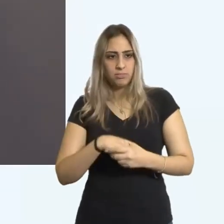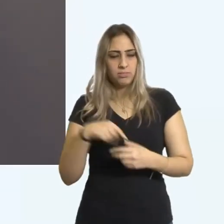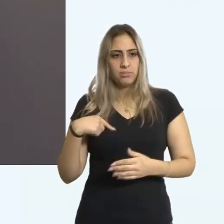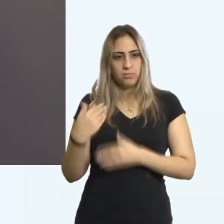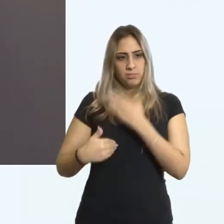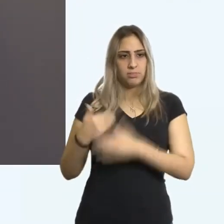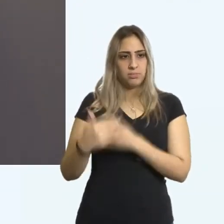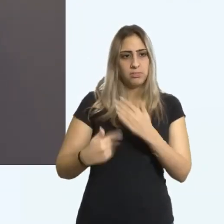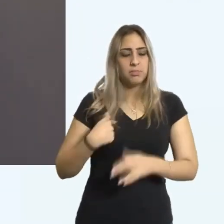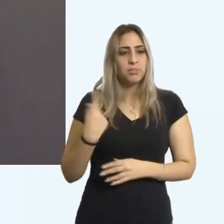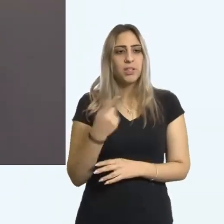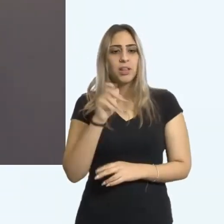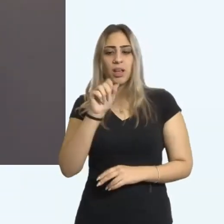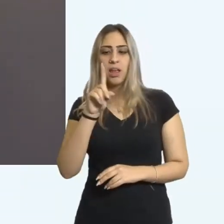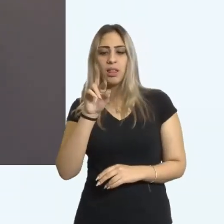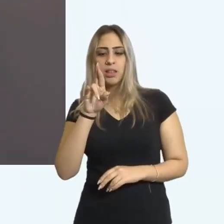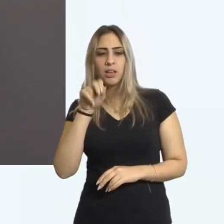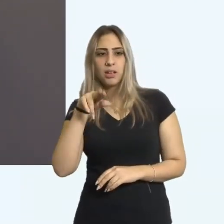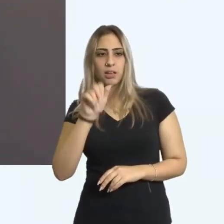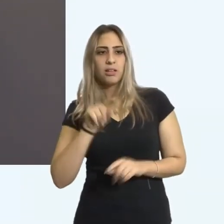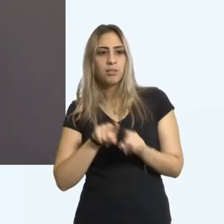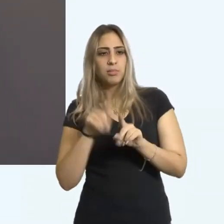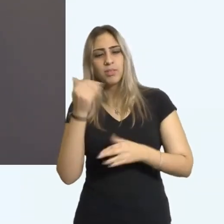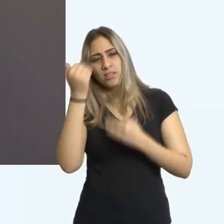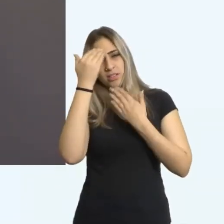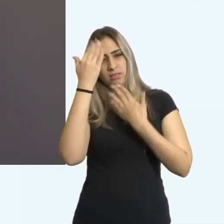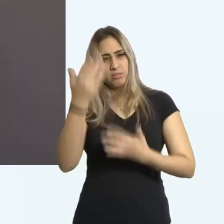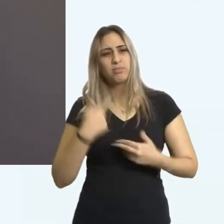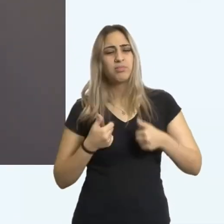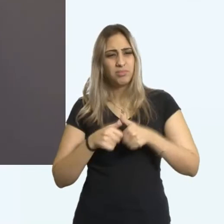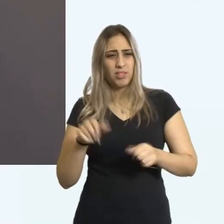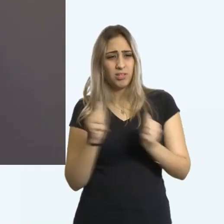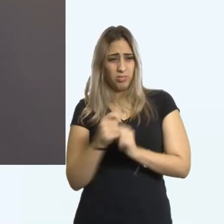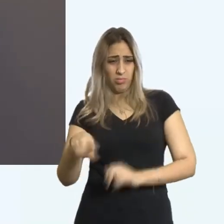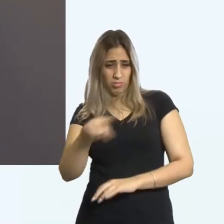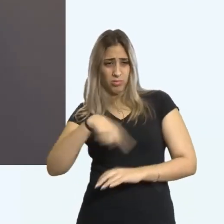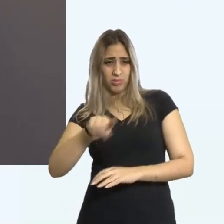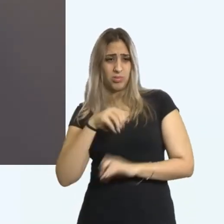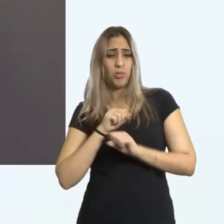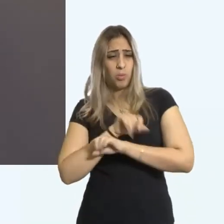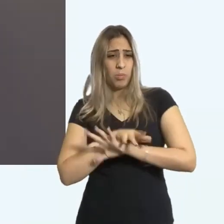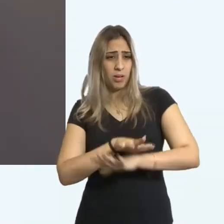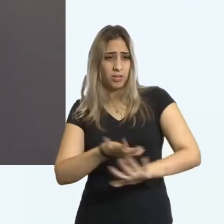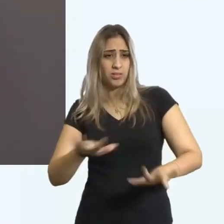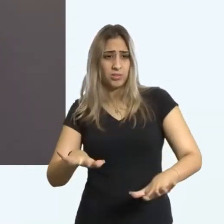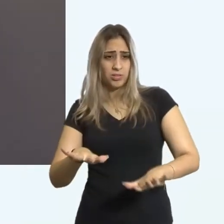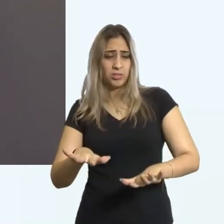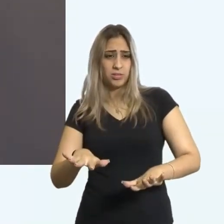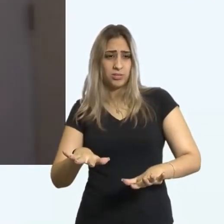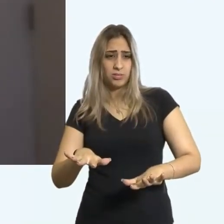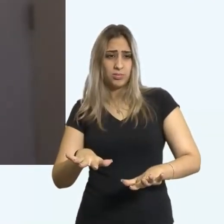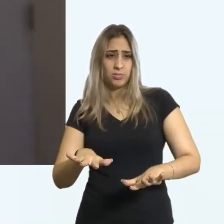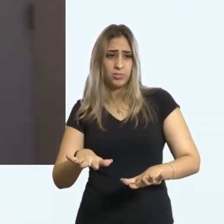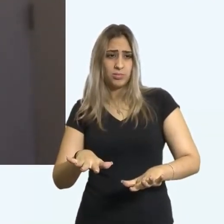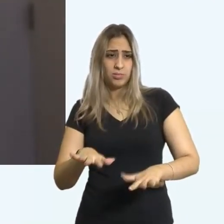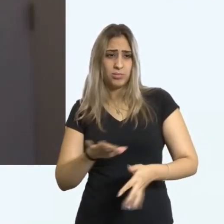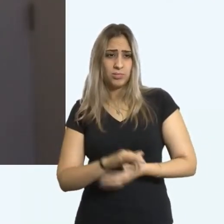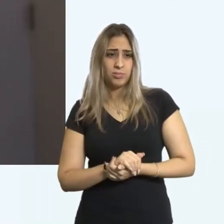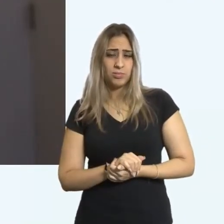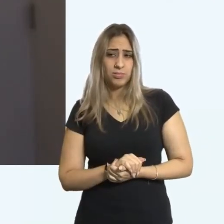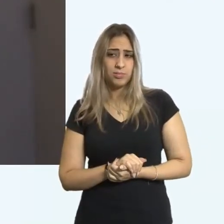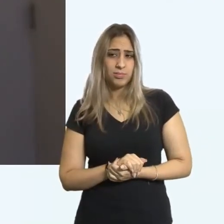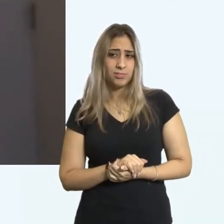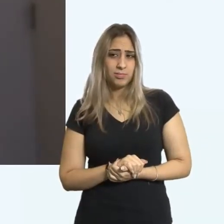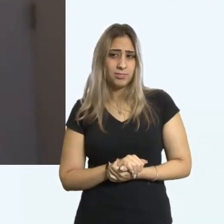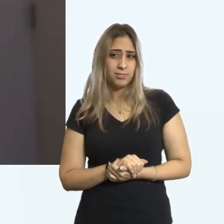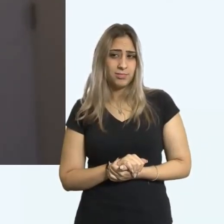diabetes ele e Adriana eu agradeço de estar aqui com vocês é compartilhando mais fez esse encontro não